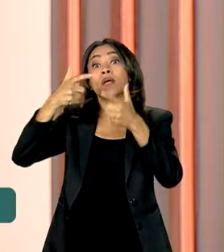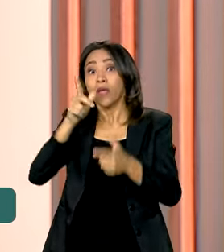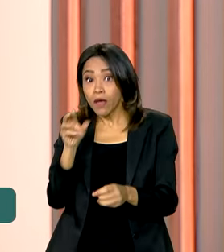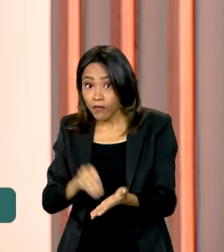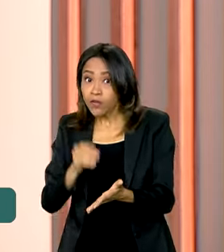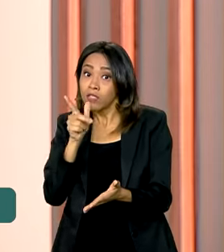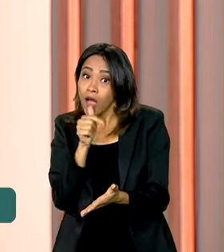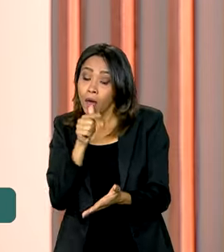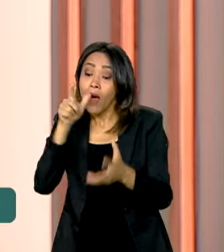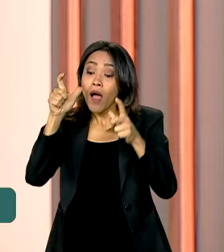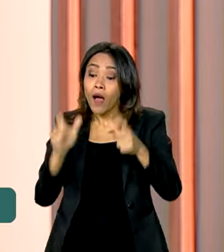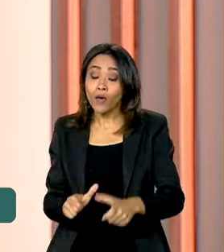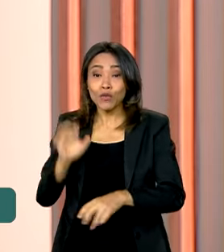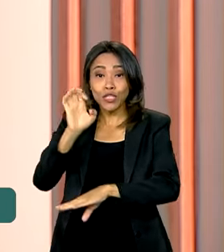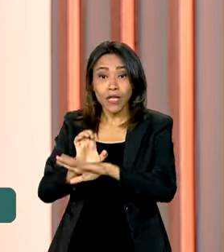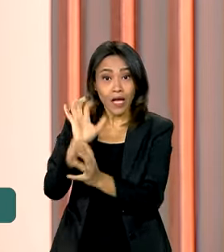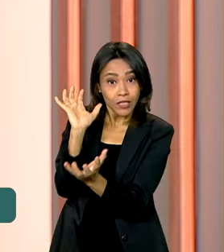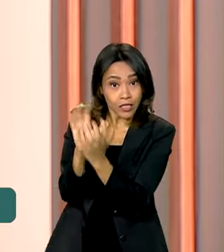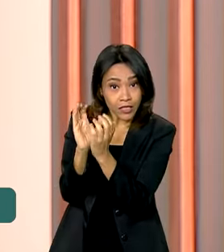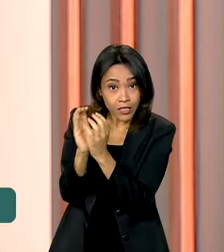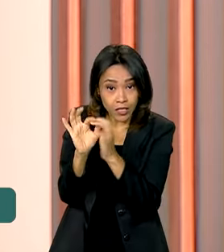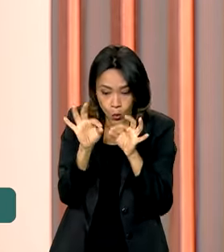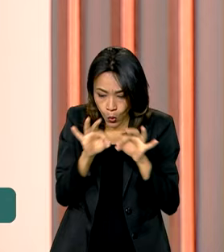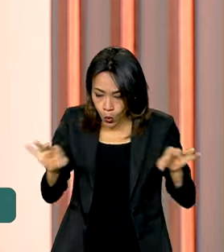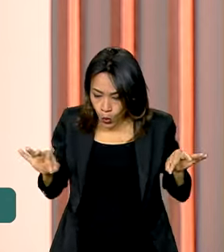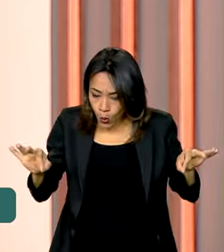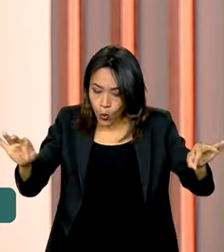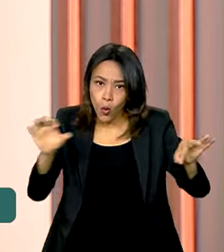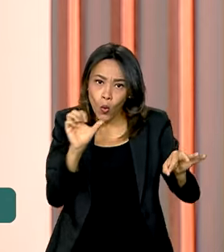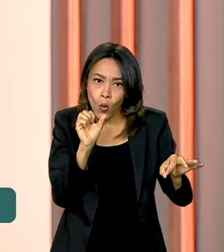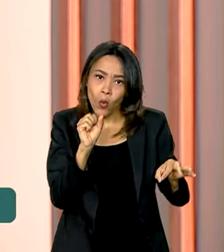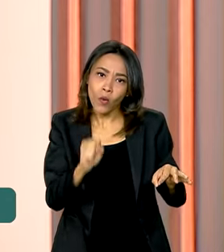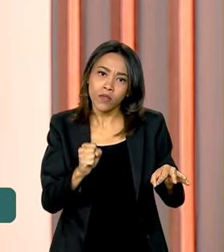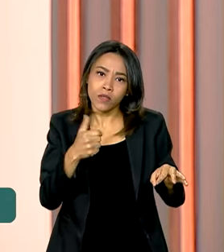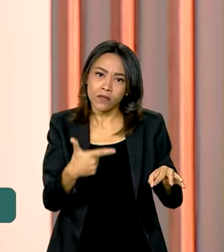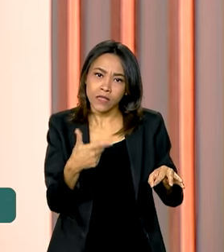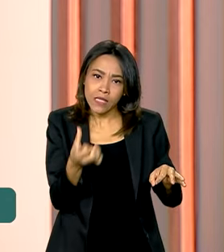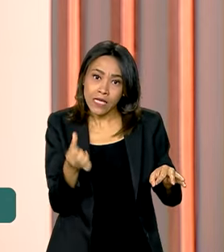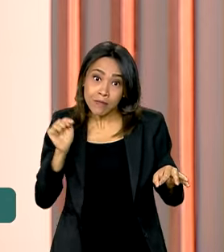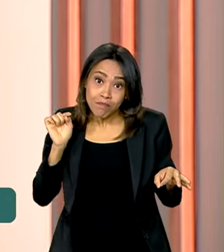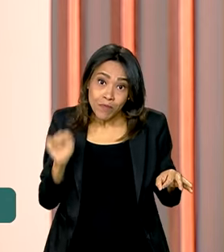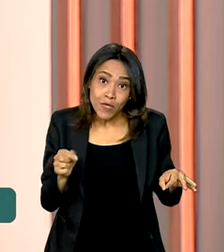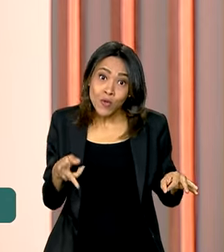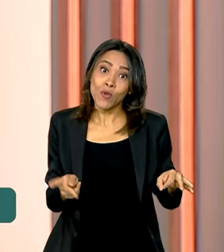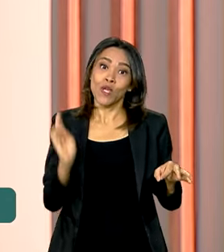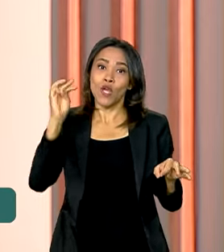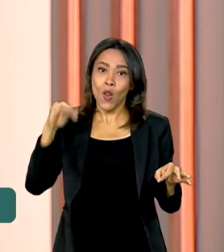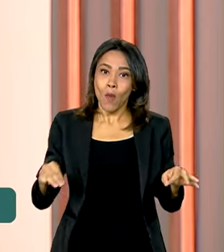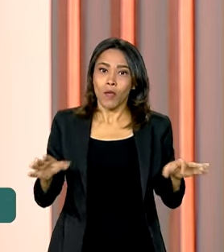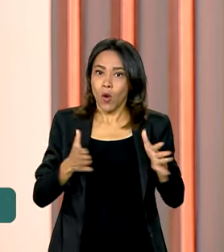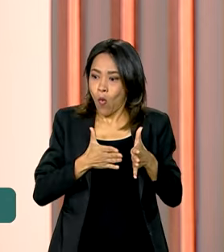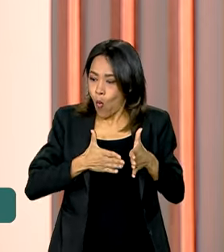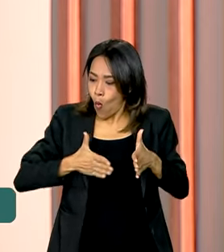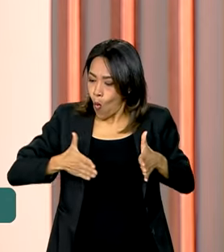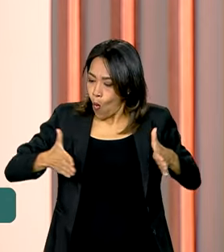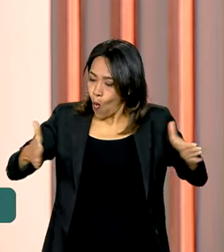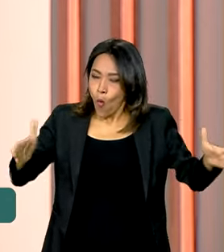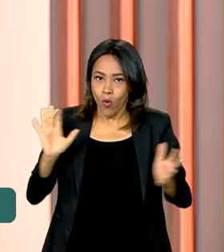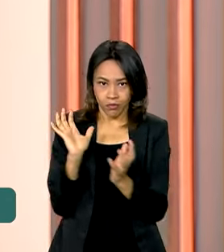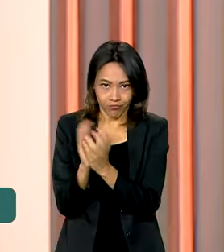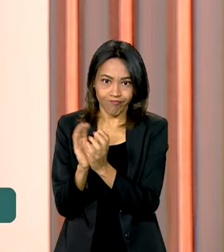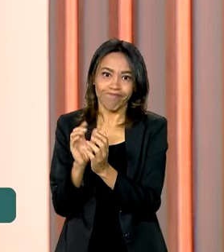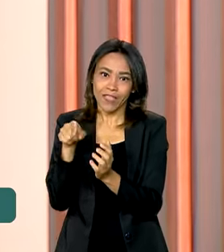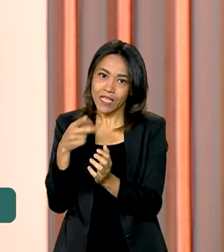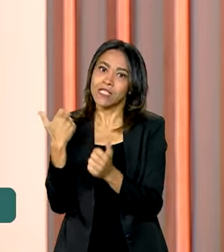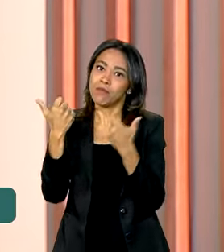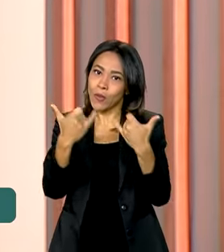vegetação ocupa uma área de mais de 826 mil quilômetros quadrados, a ministra Marina Silva falou dos